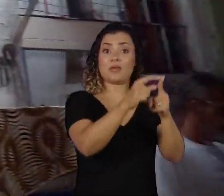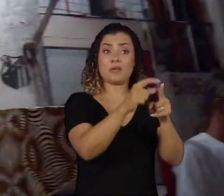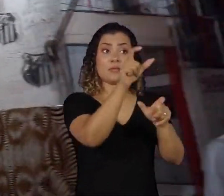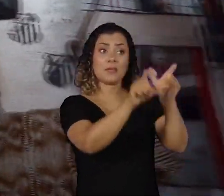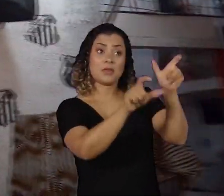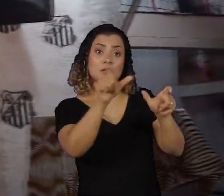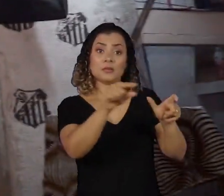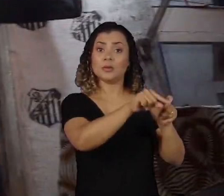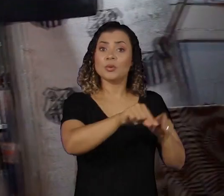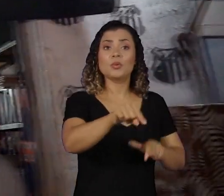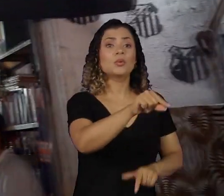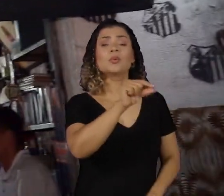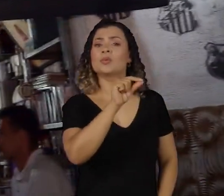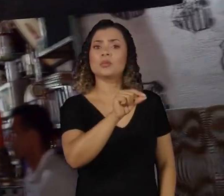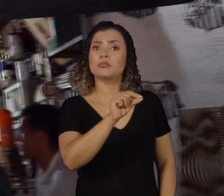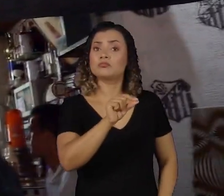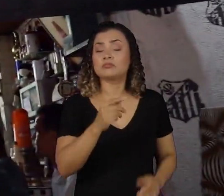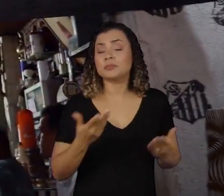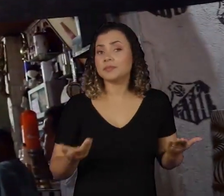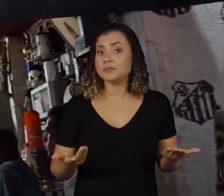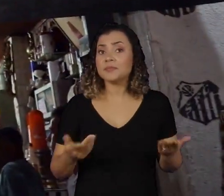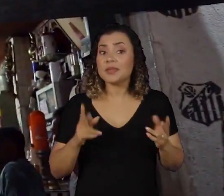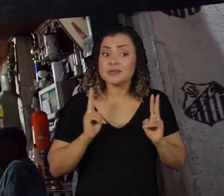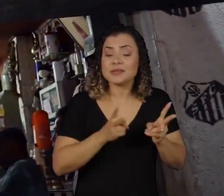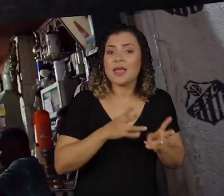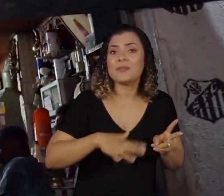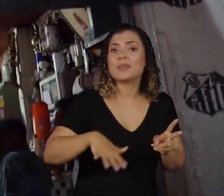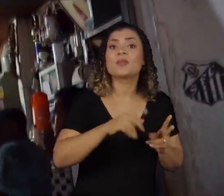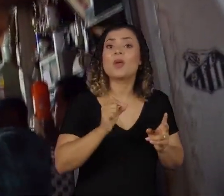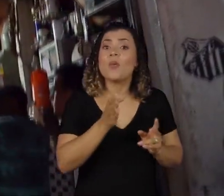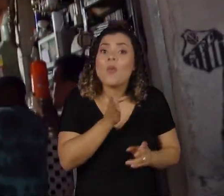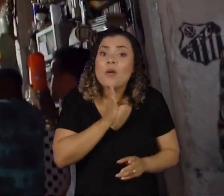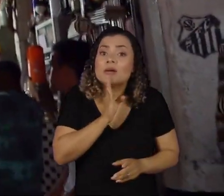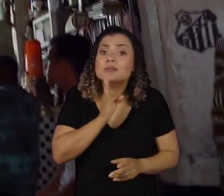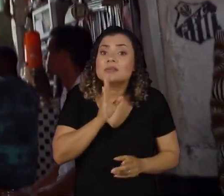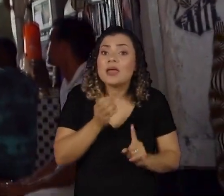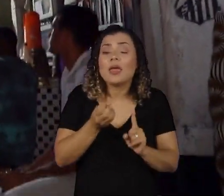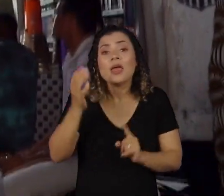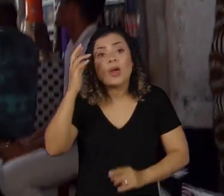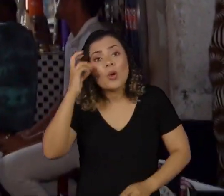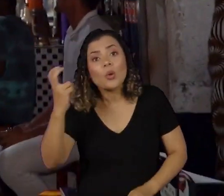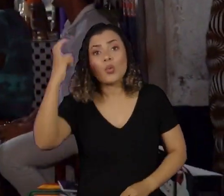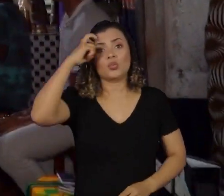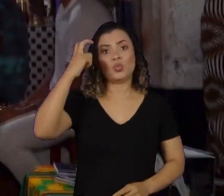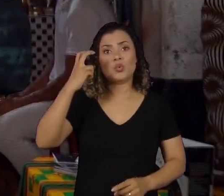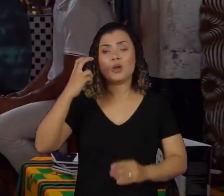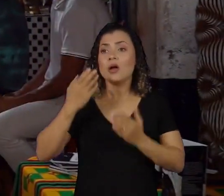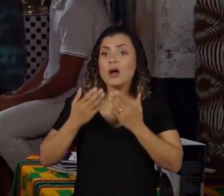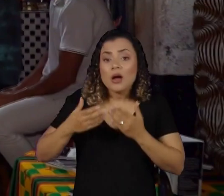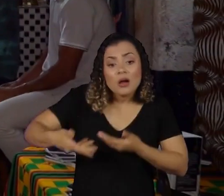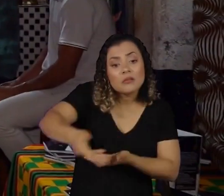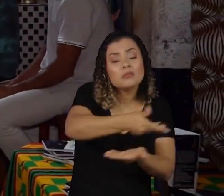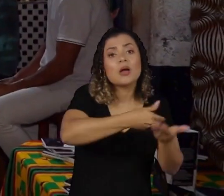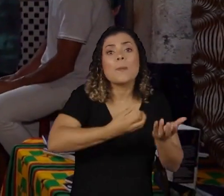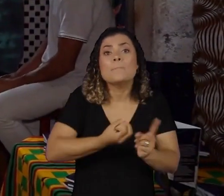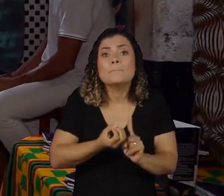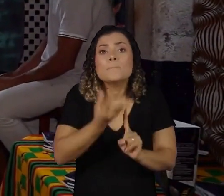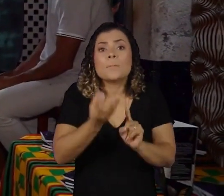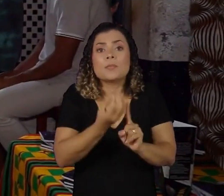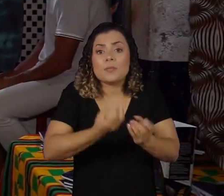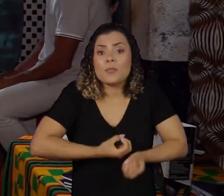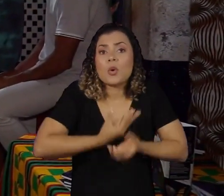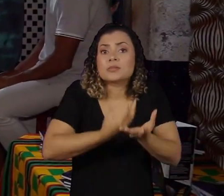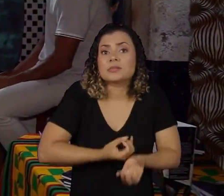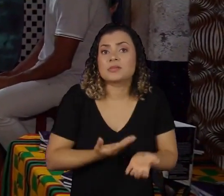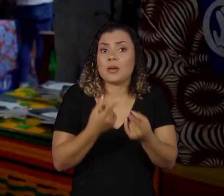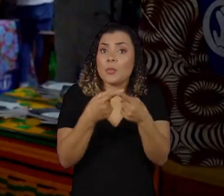povo periférico, mas de um modo geral, o pessoal pudesse conhecer o povo da periferia, que fala de poesia, de música. Então,